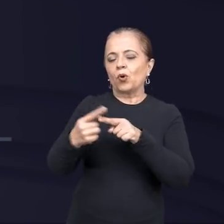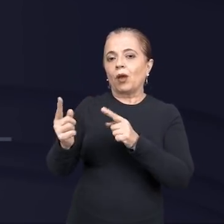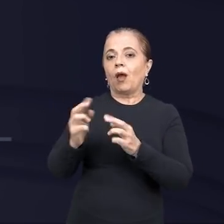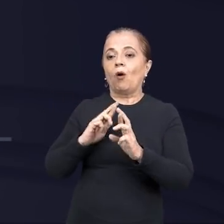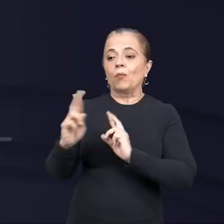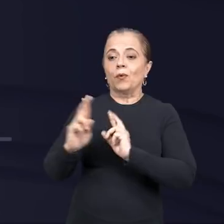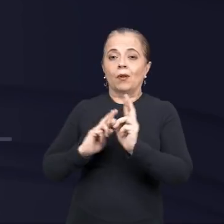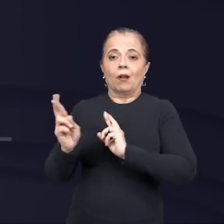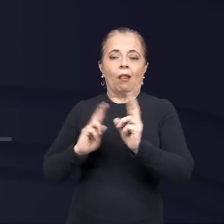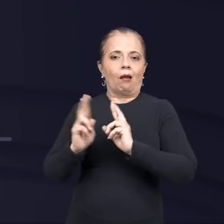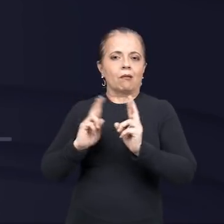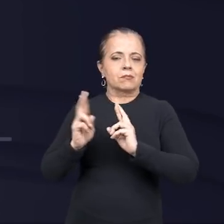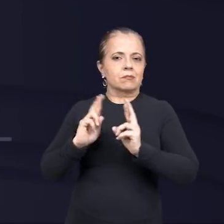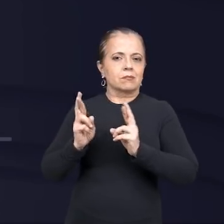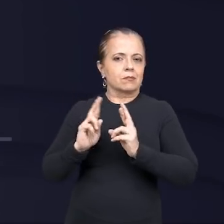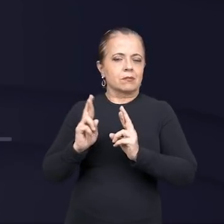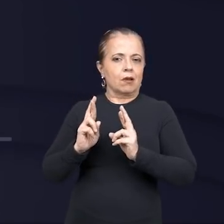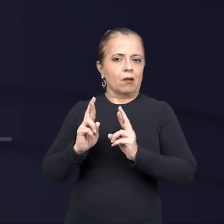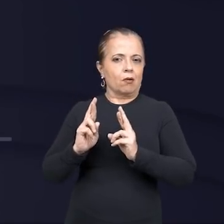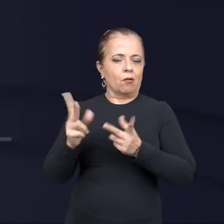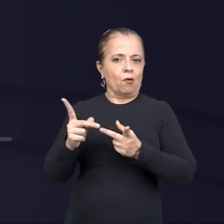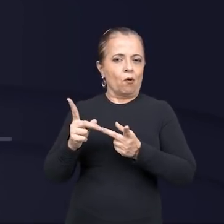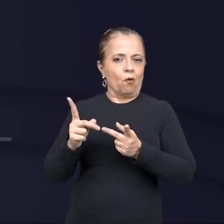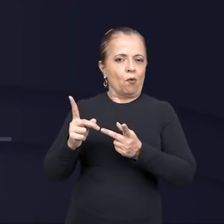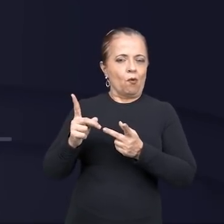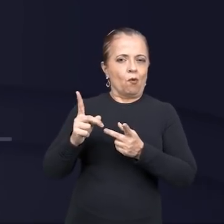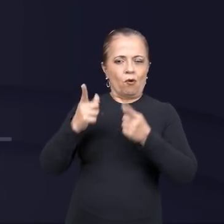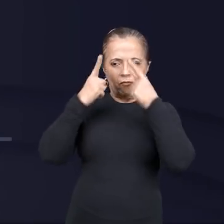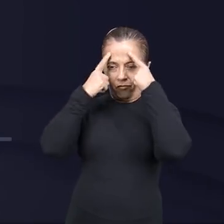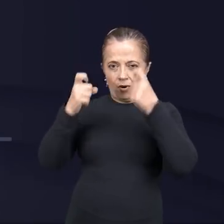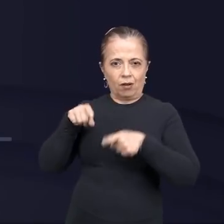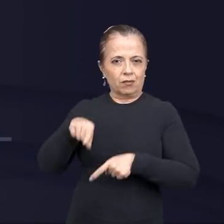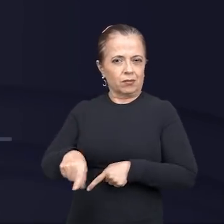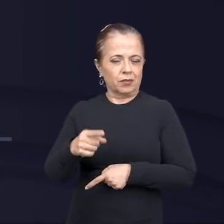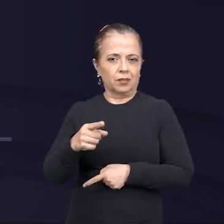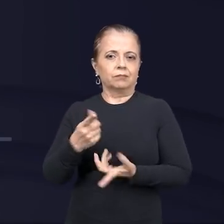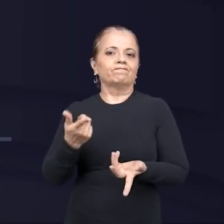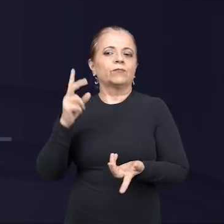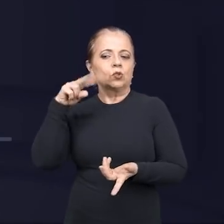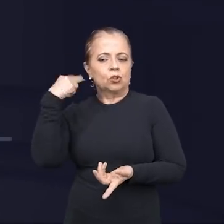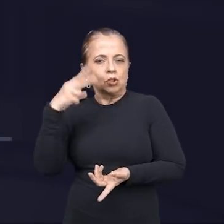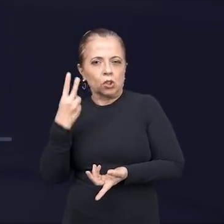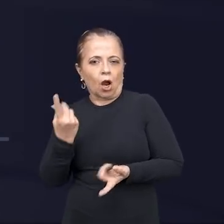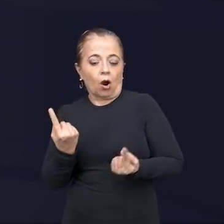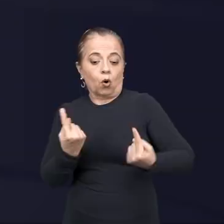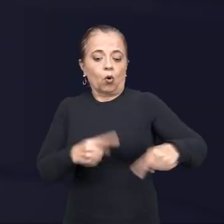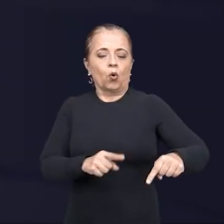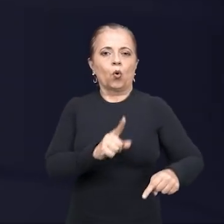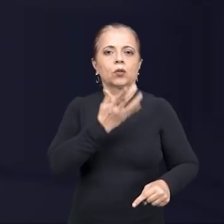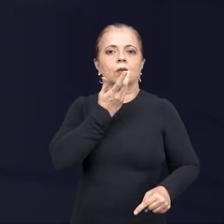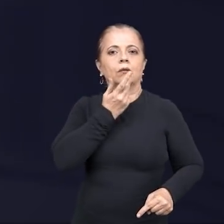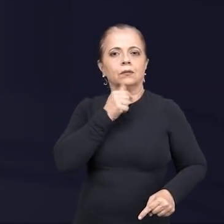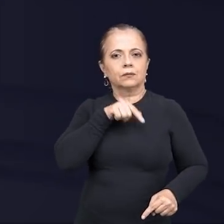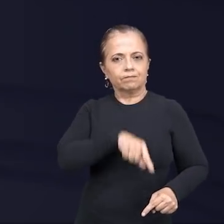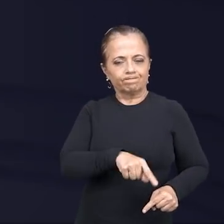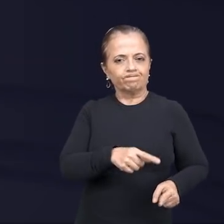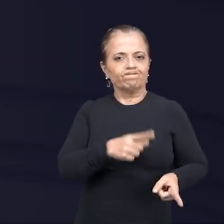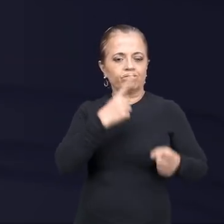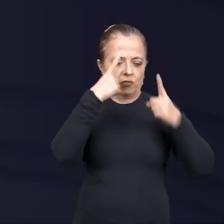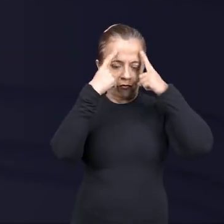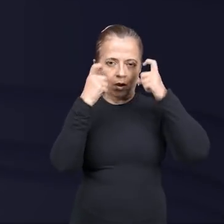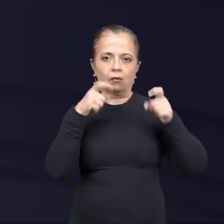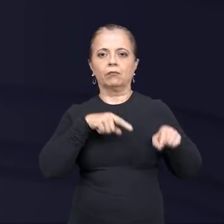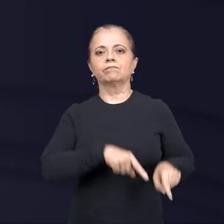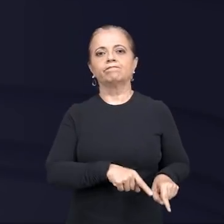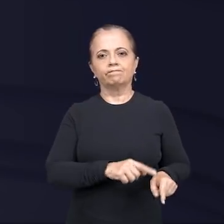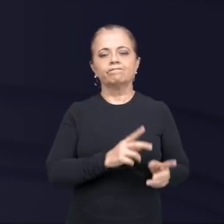relação abusiva do investigado Jairo em relação ao menino Henri. Então, a